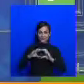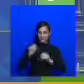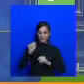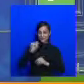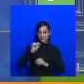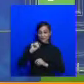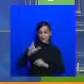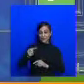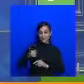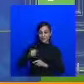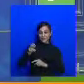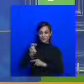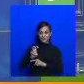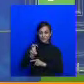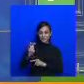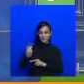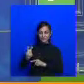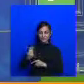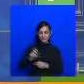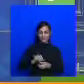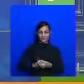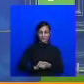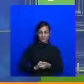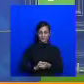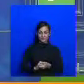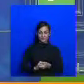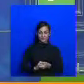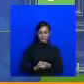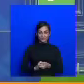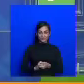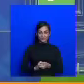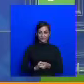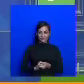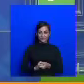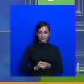Bola azul, 55. Azul, número 55.